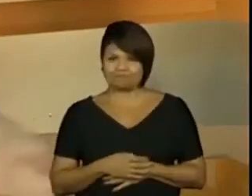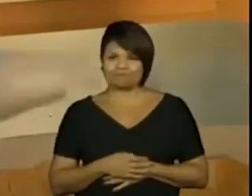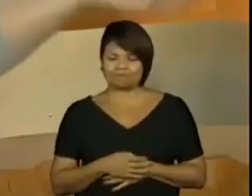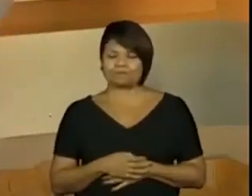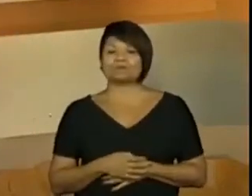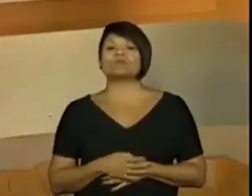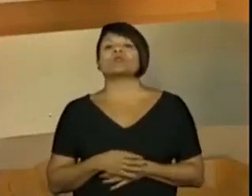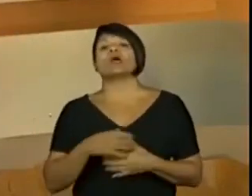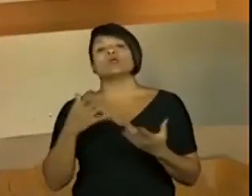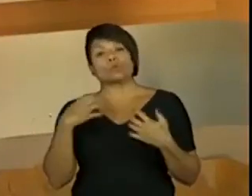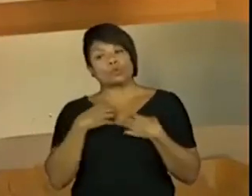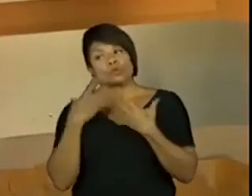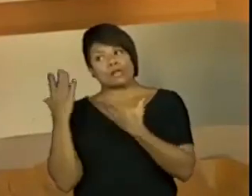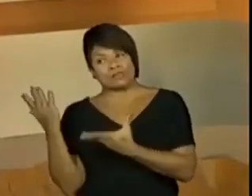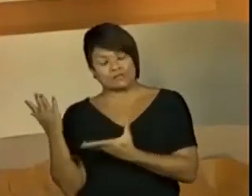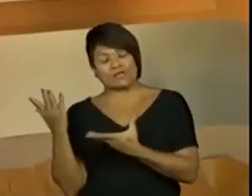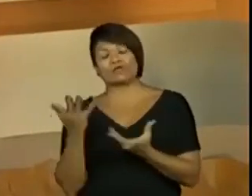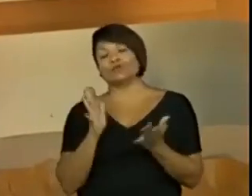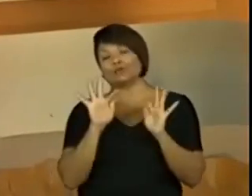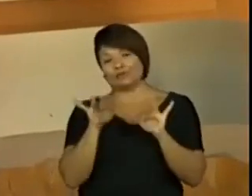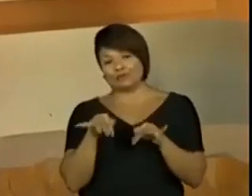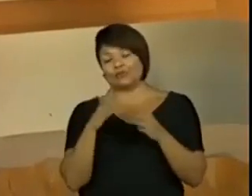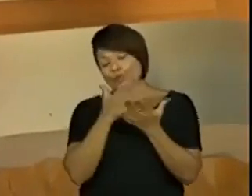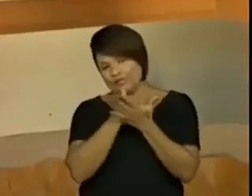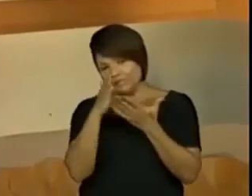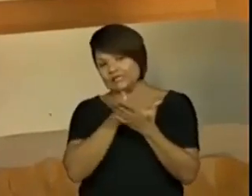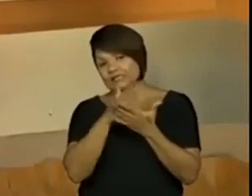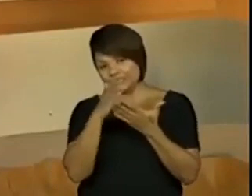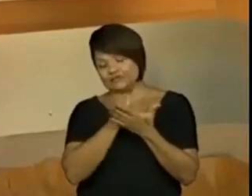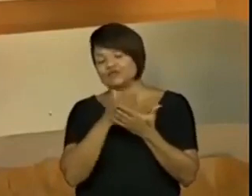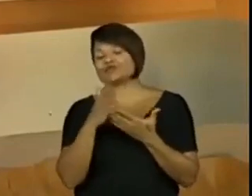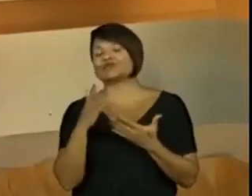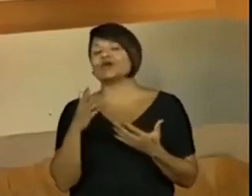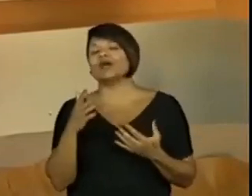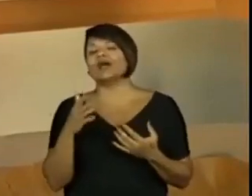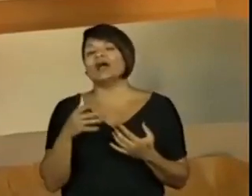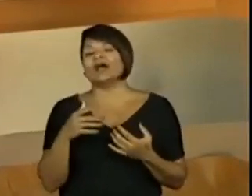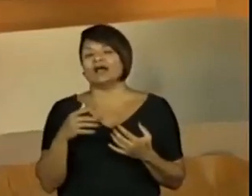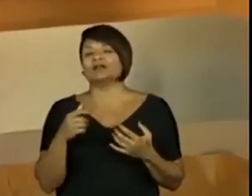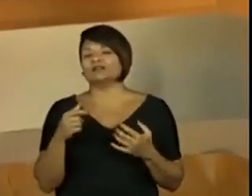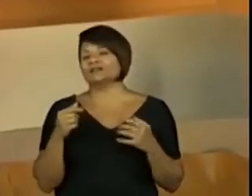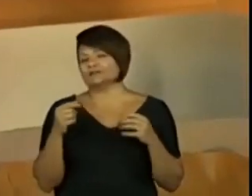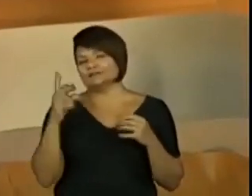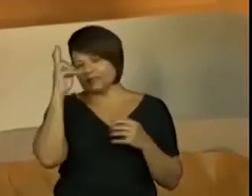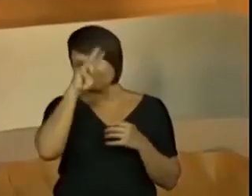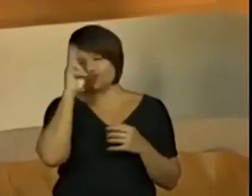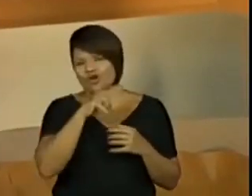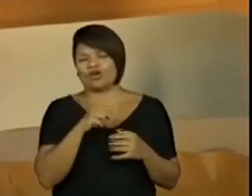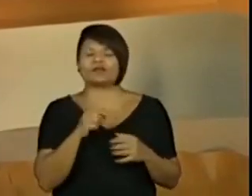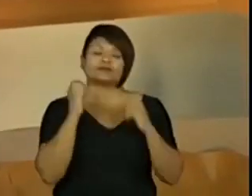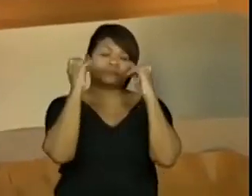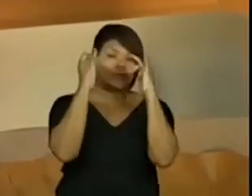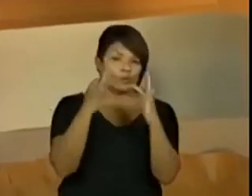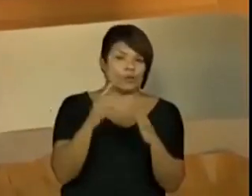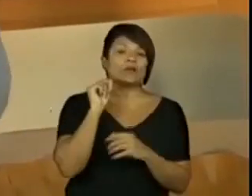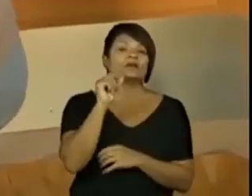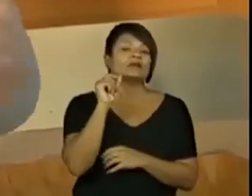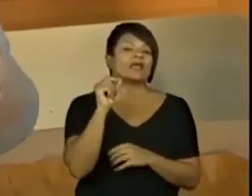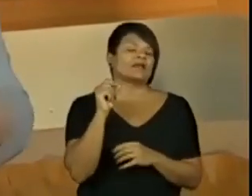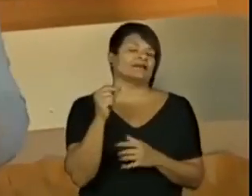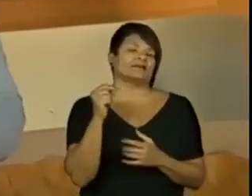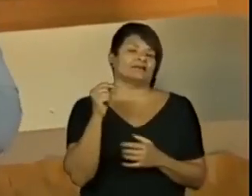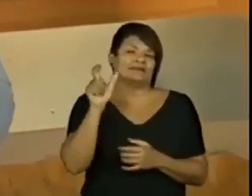situação. No caso aqui, logo no início, a autora deixa explicado, né, quem é Doralice, que